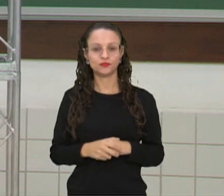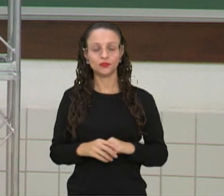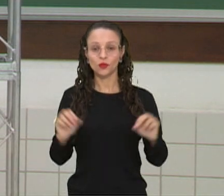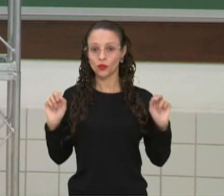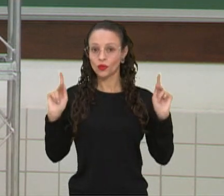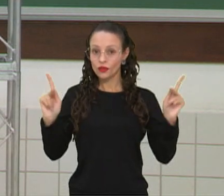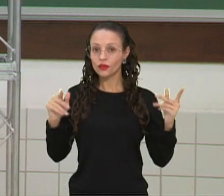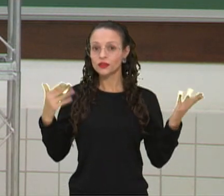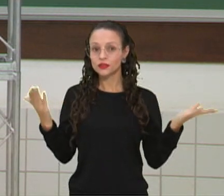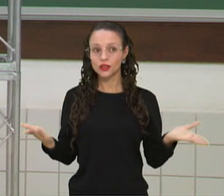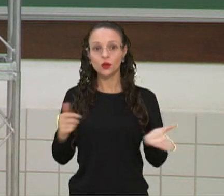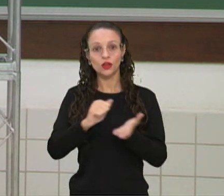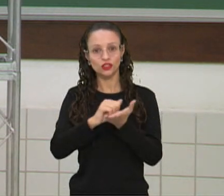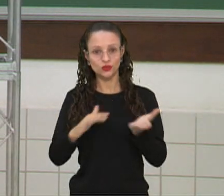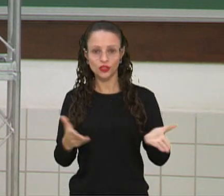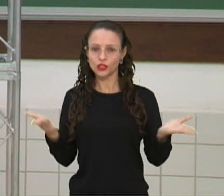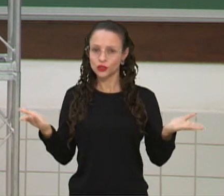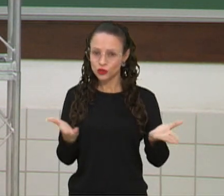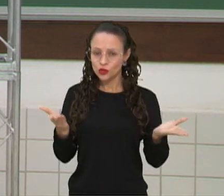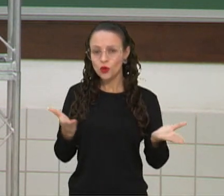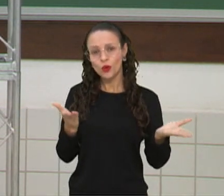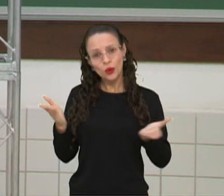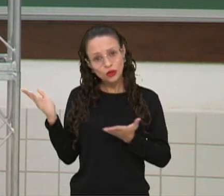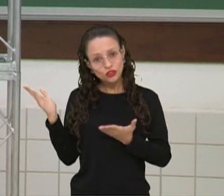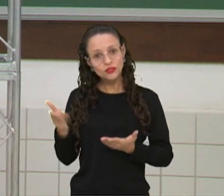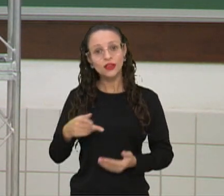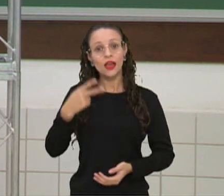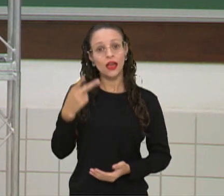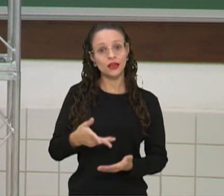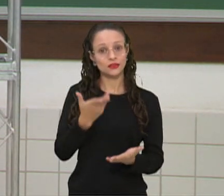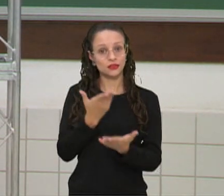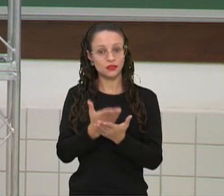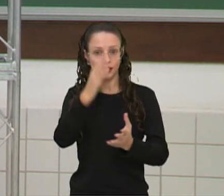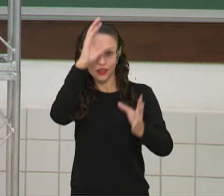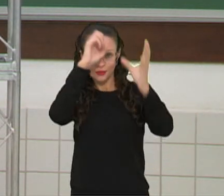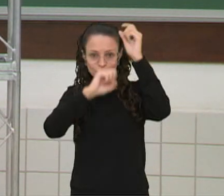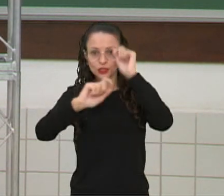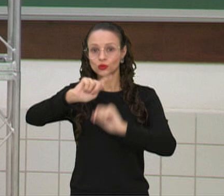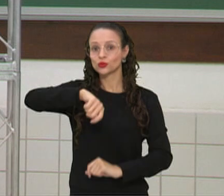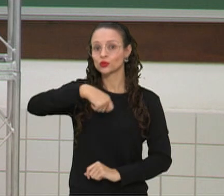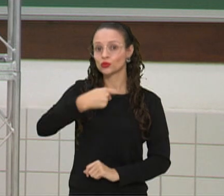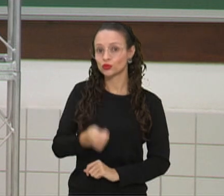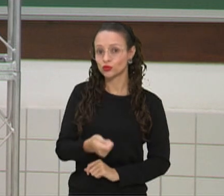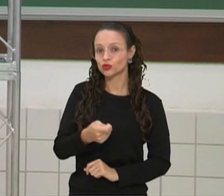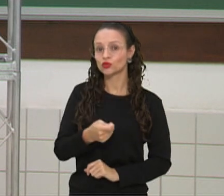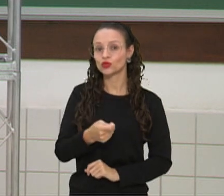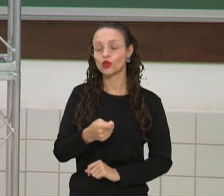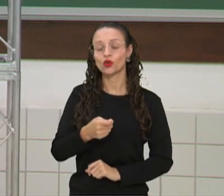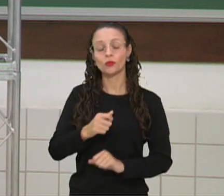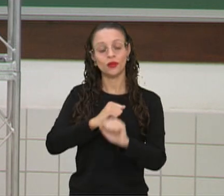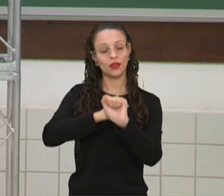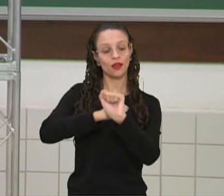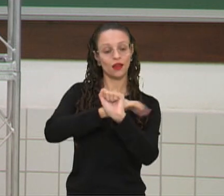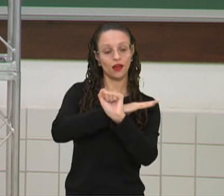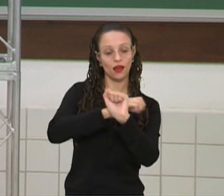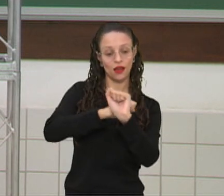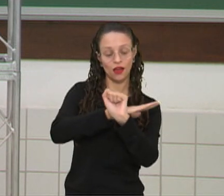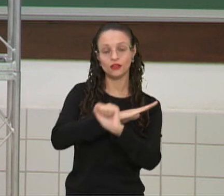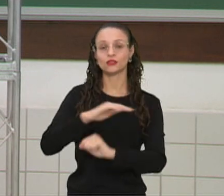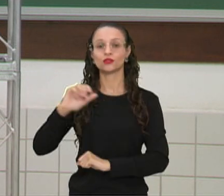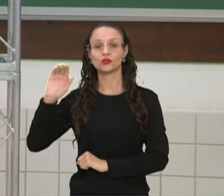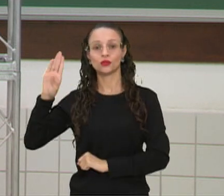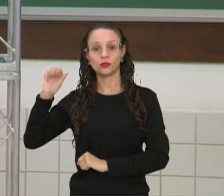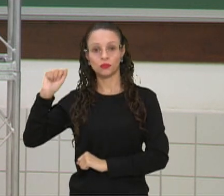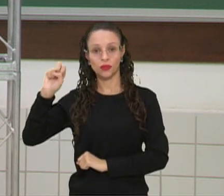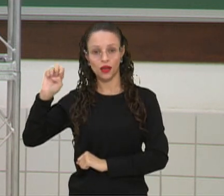Esses foram então os exercícios de hoje. E nessa aula nós aprendemos um pouquinho sobre ácidos e bases, relembramos os